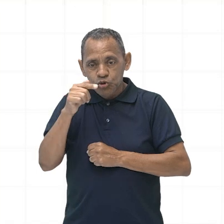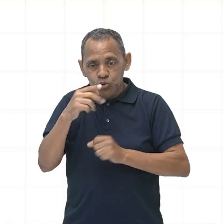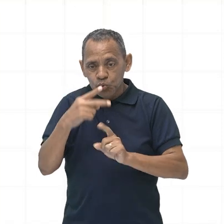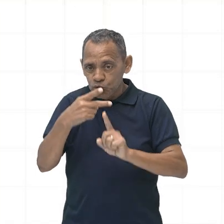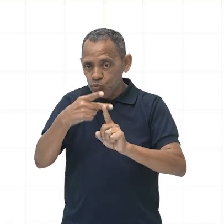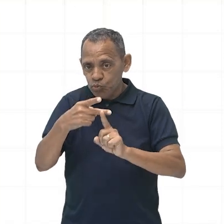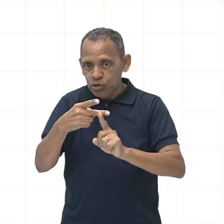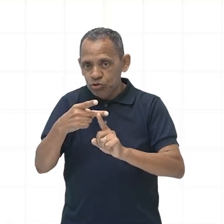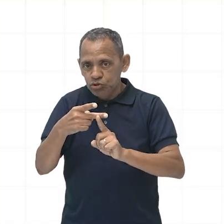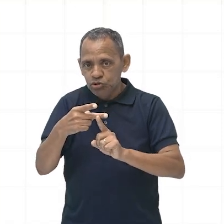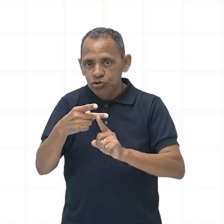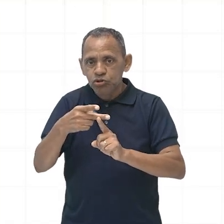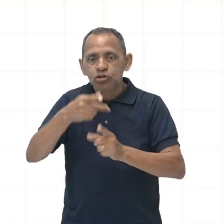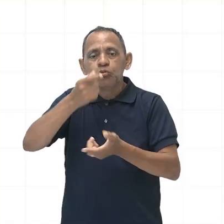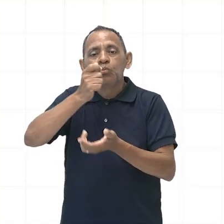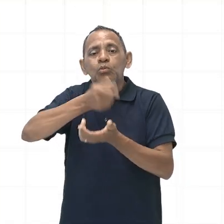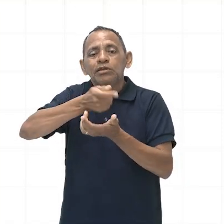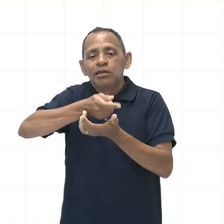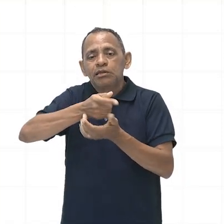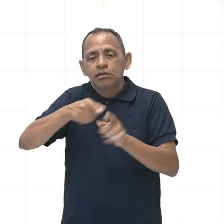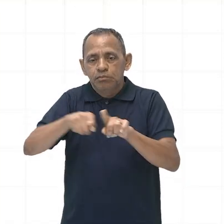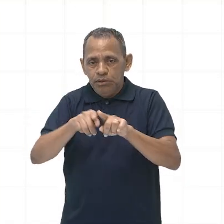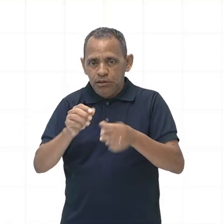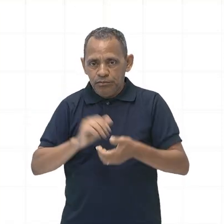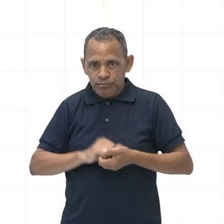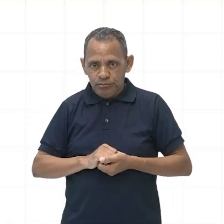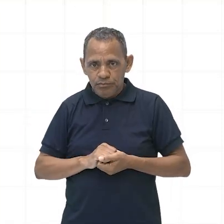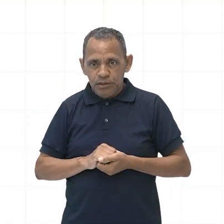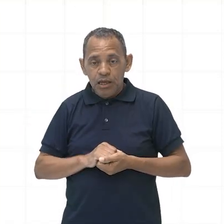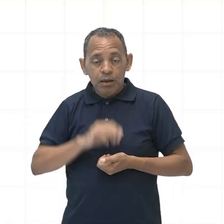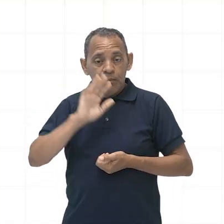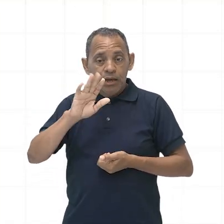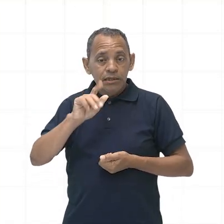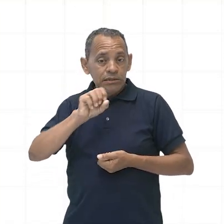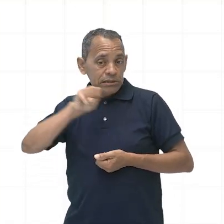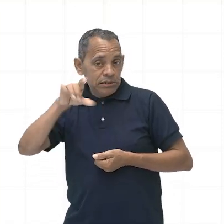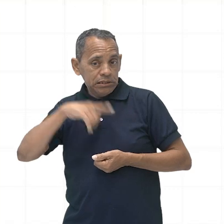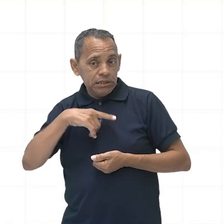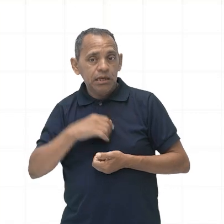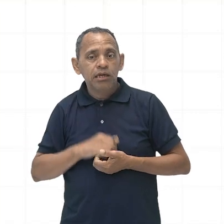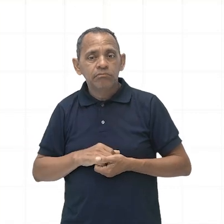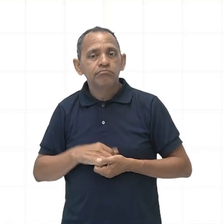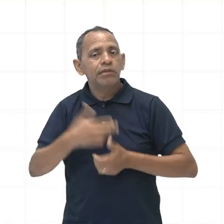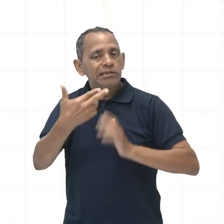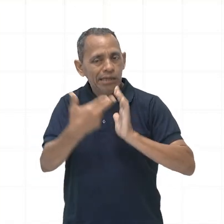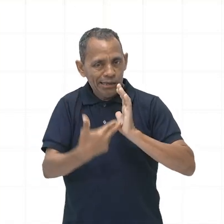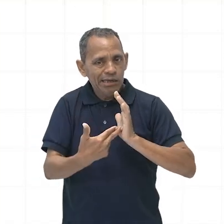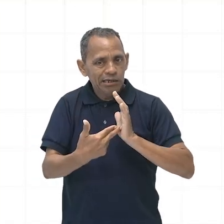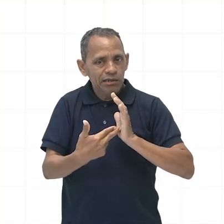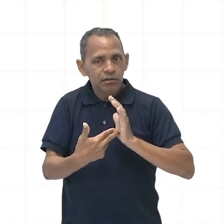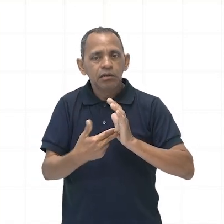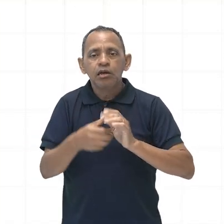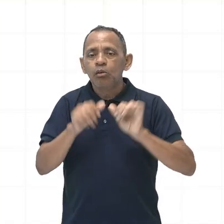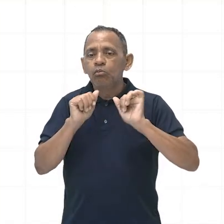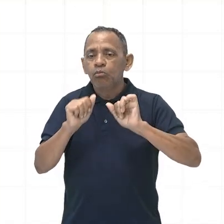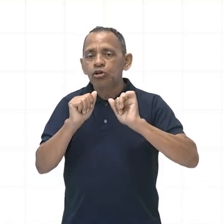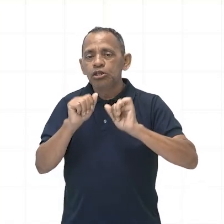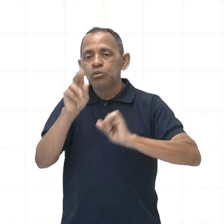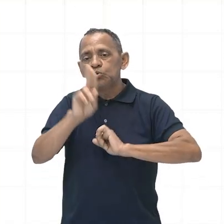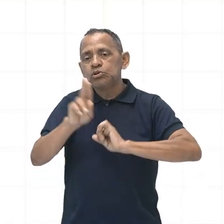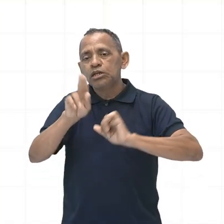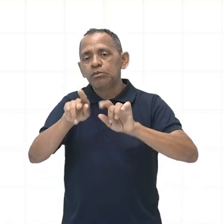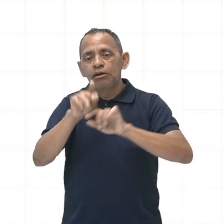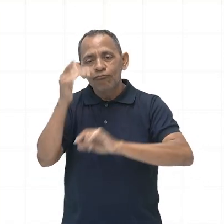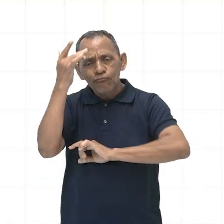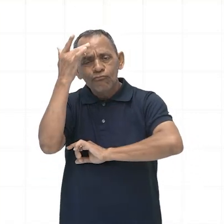ficar uma conta muito grande, né? Então, quando a gente tem a propriedade, sabe da propriedade e consegue aplicar, facilita